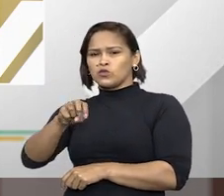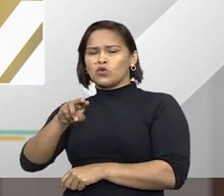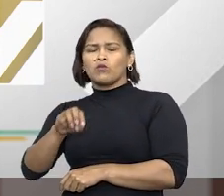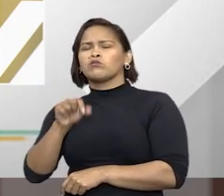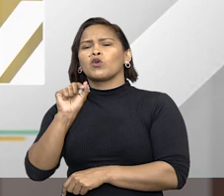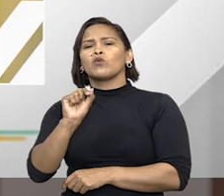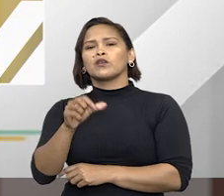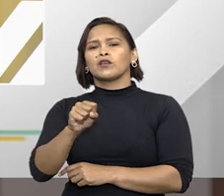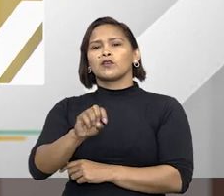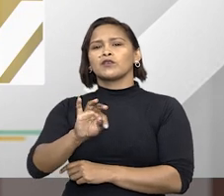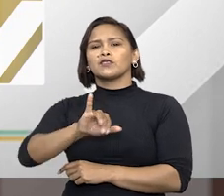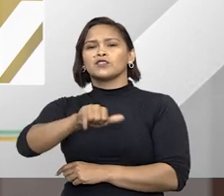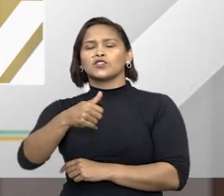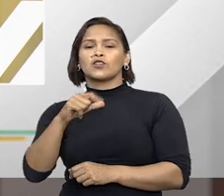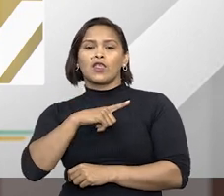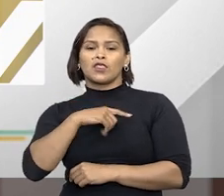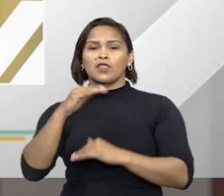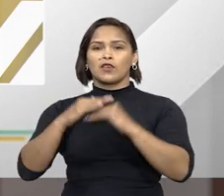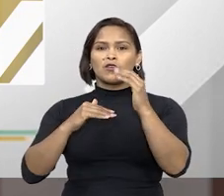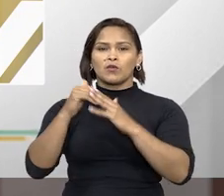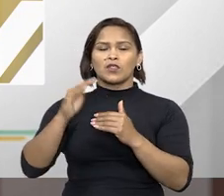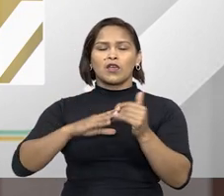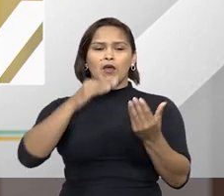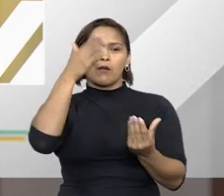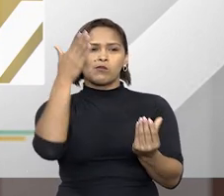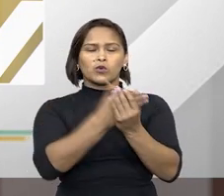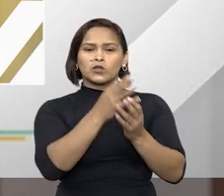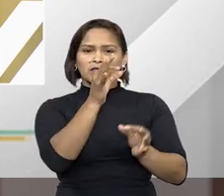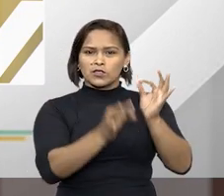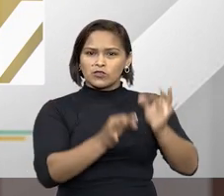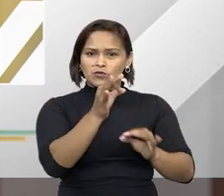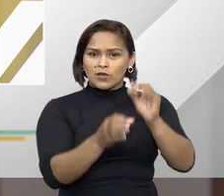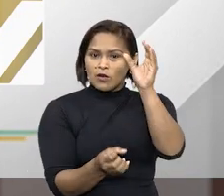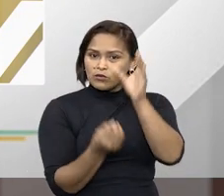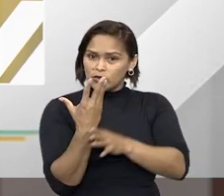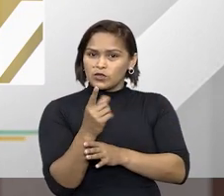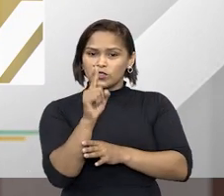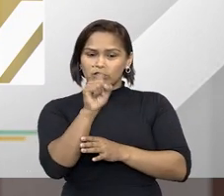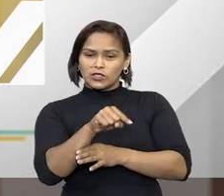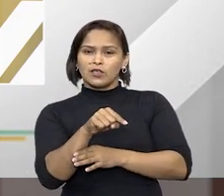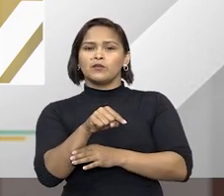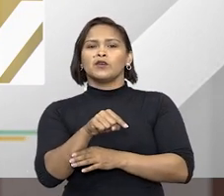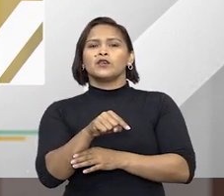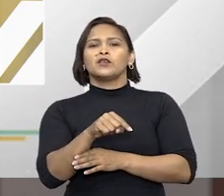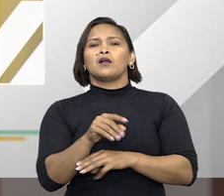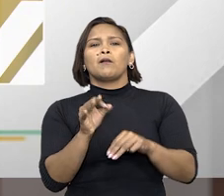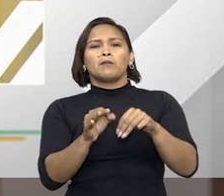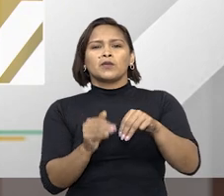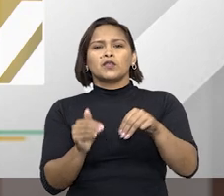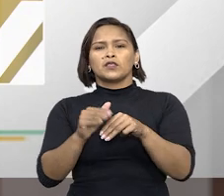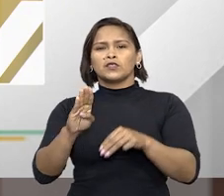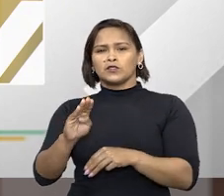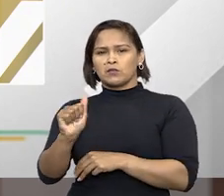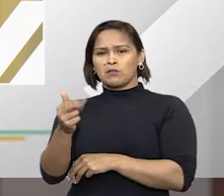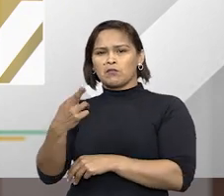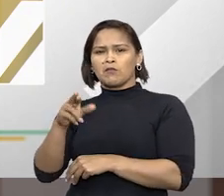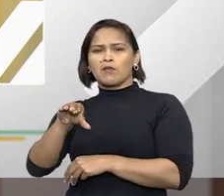para processar e julgar originariamente? O senhor ministro Barros Monteiro pode nos explicar, por favor?